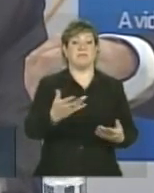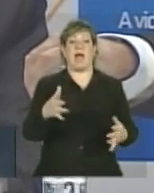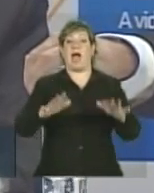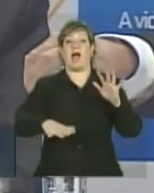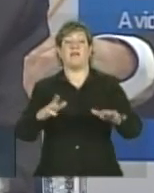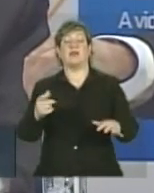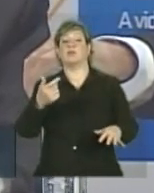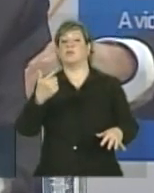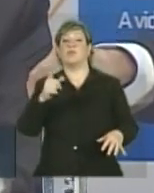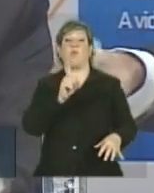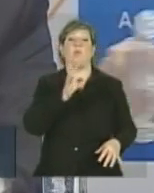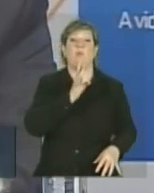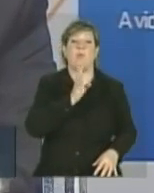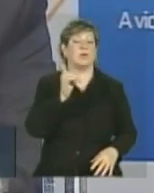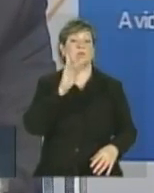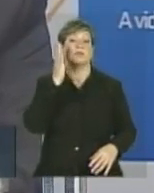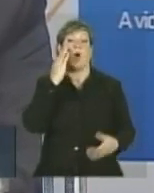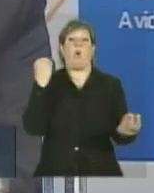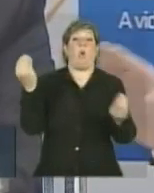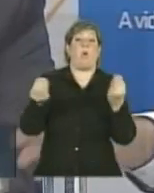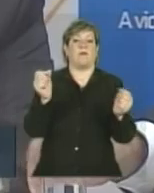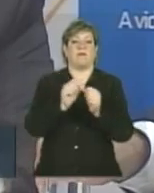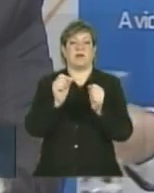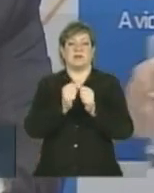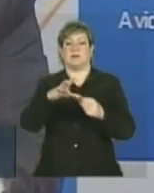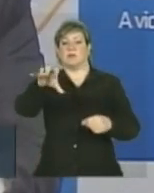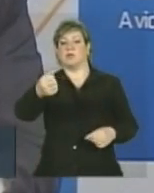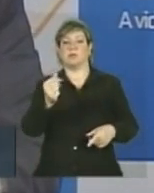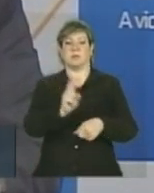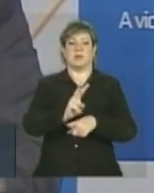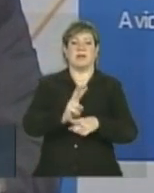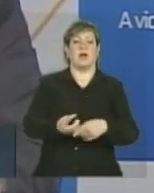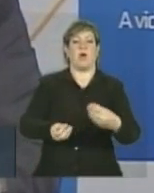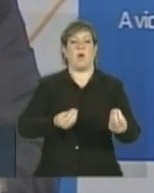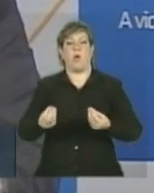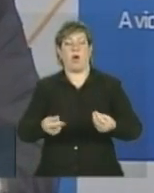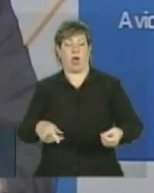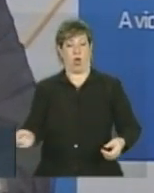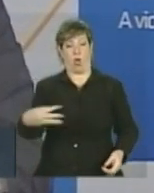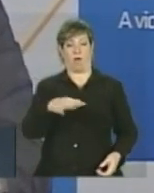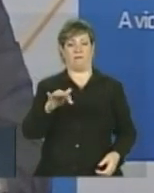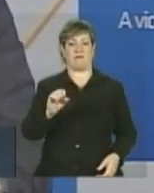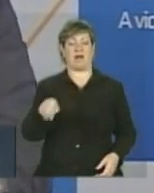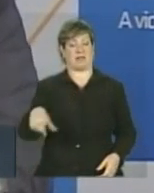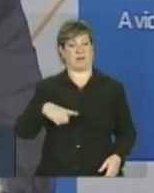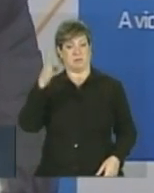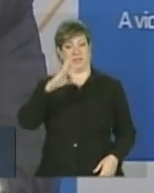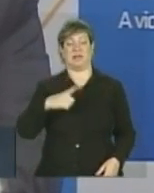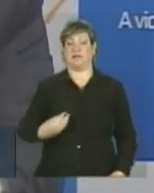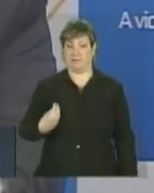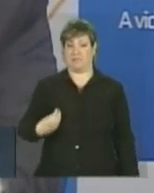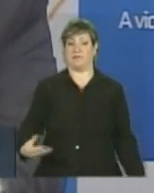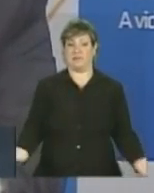orientação financeira suficiente para poder fazer seus créditos no início dessa nova fase que o país vive, que agora